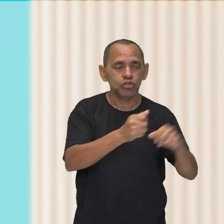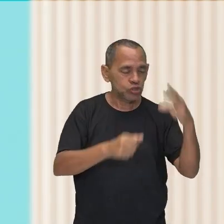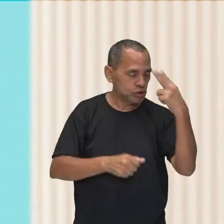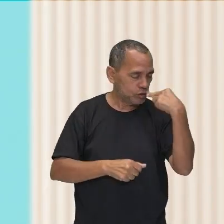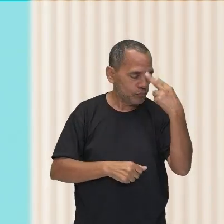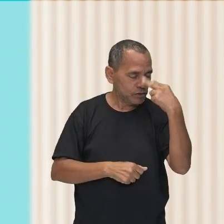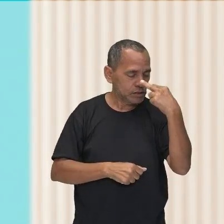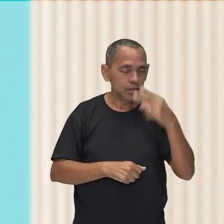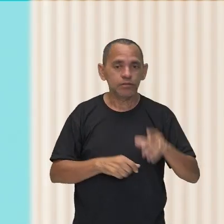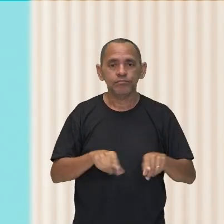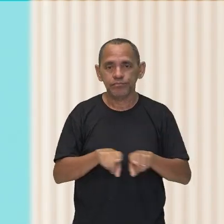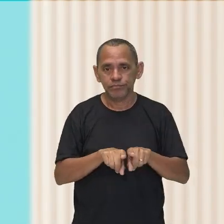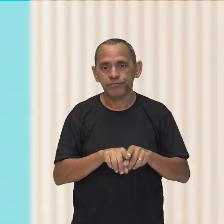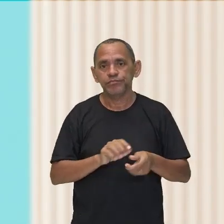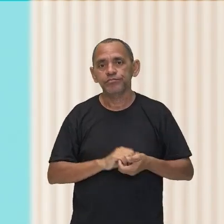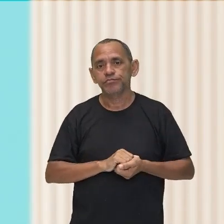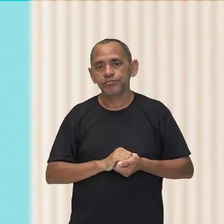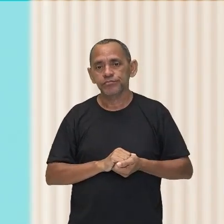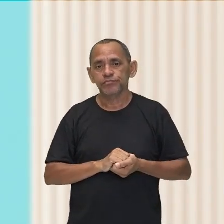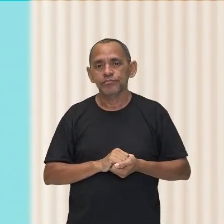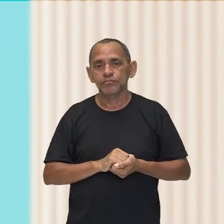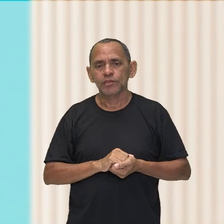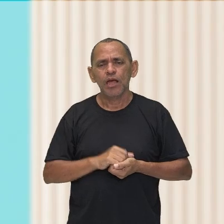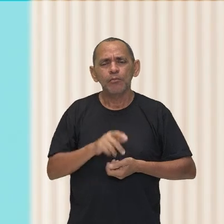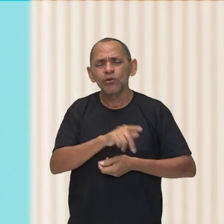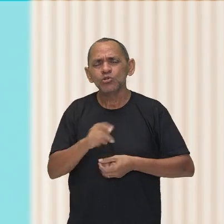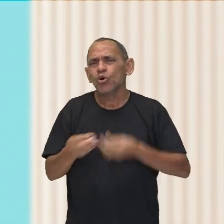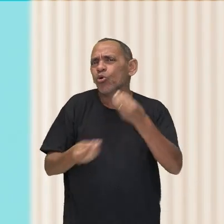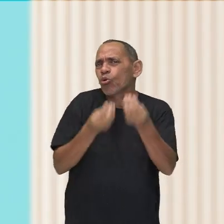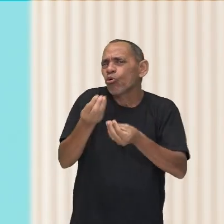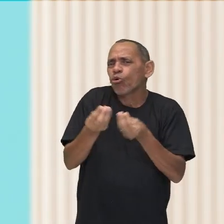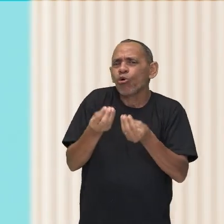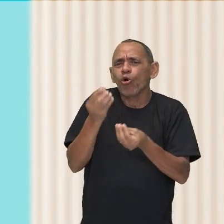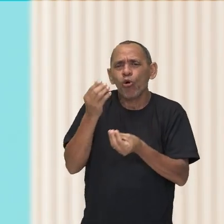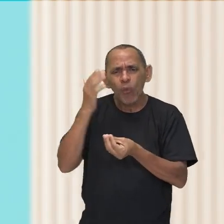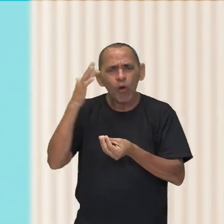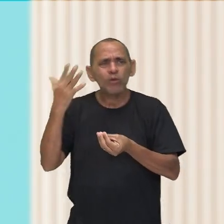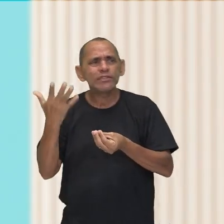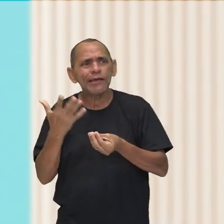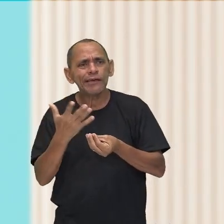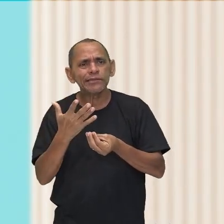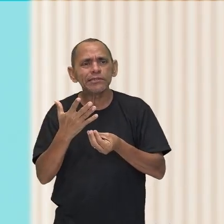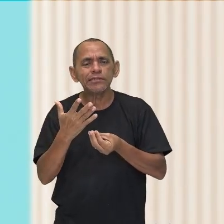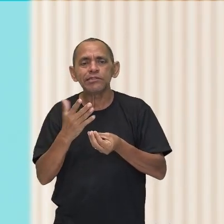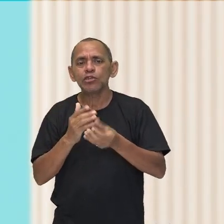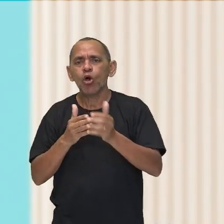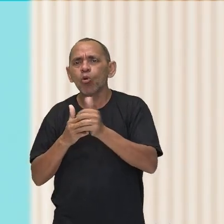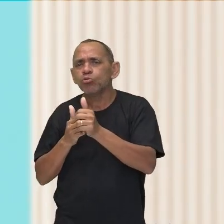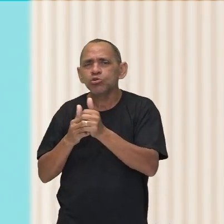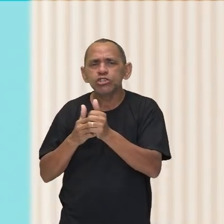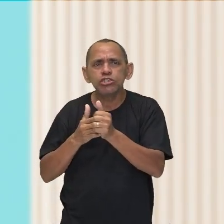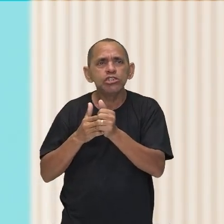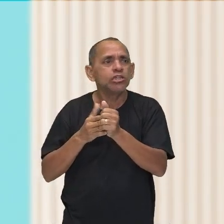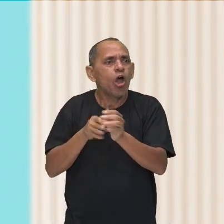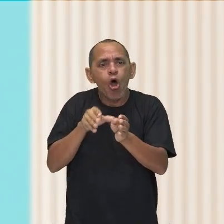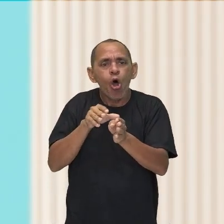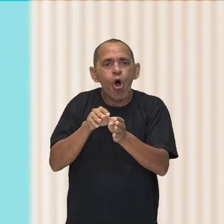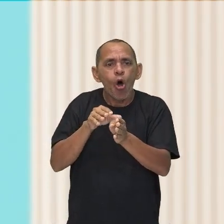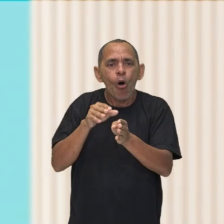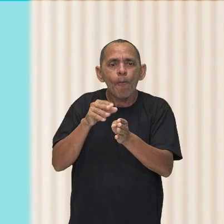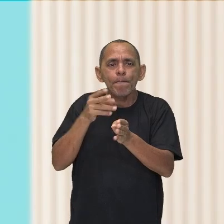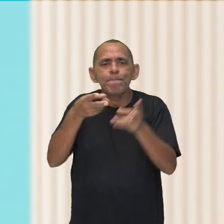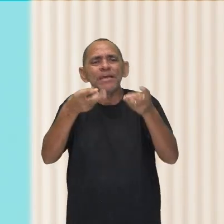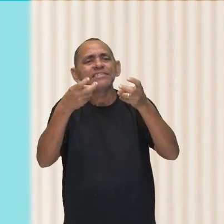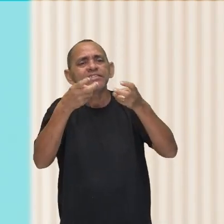deficientes visuais. Mas, professor, como é que então eles vão se guiar para jogar, se eles não